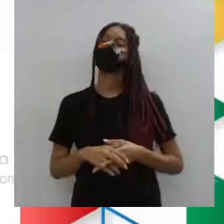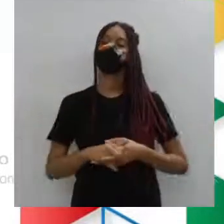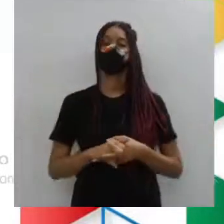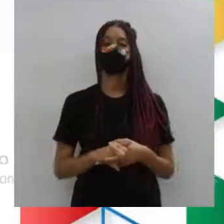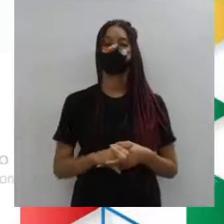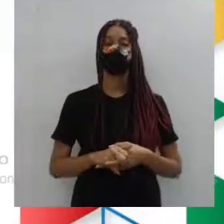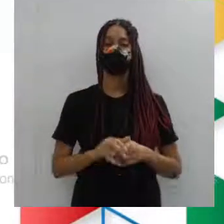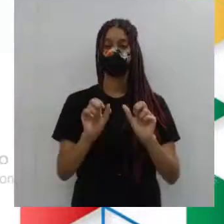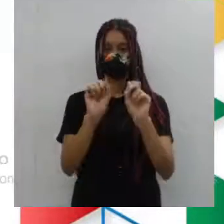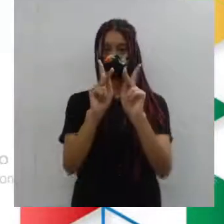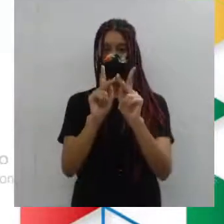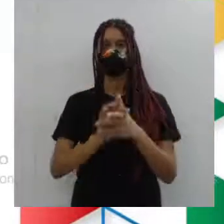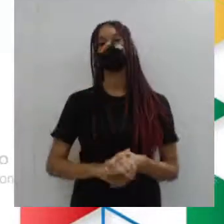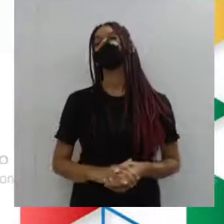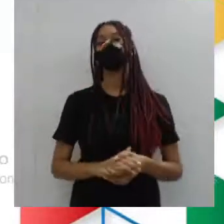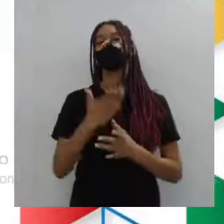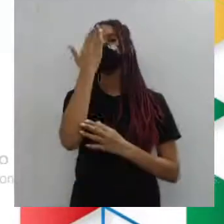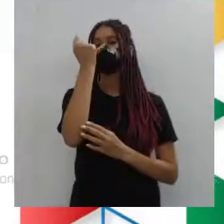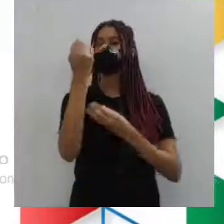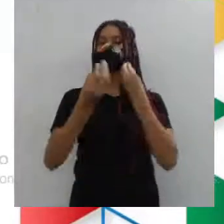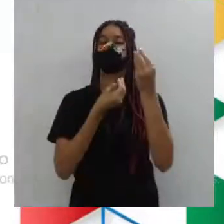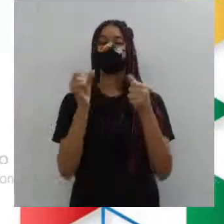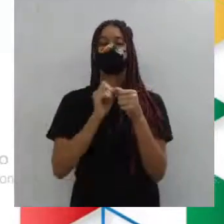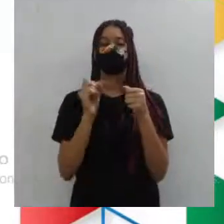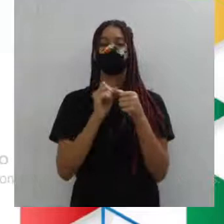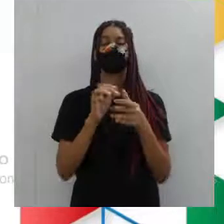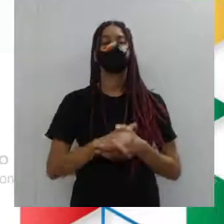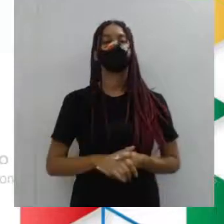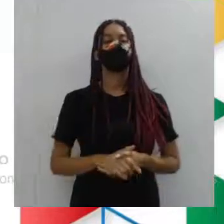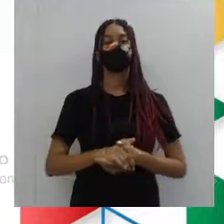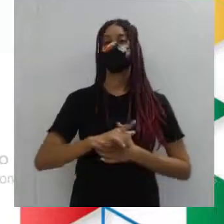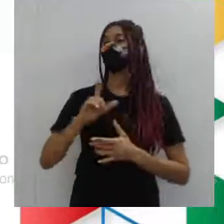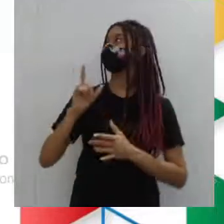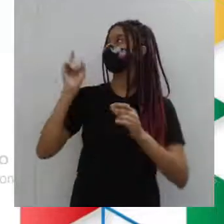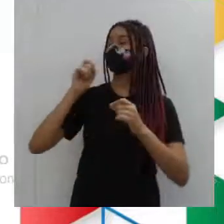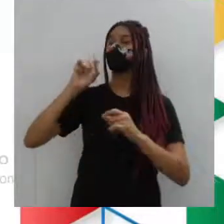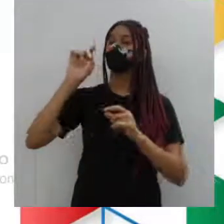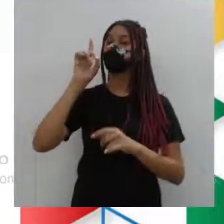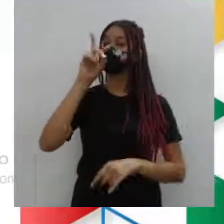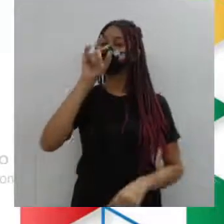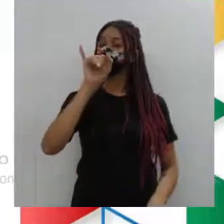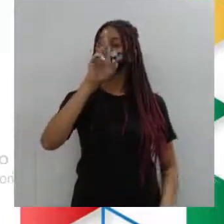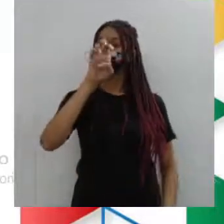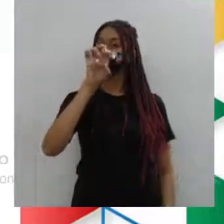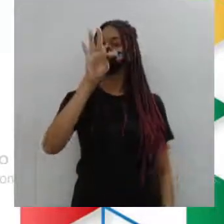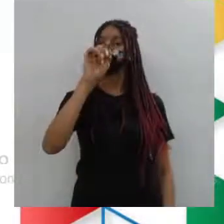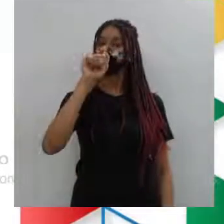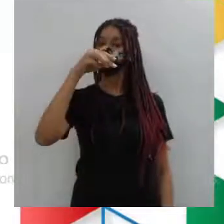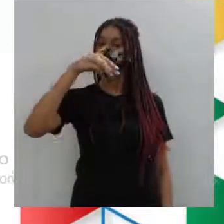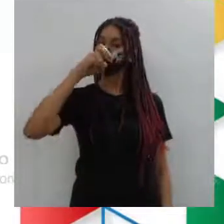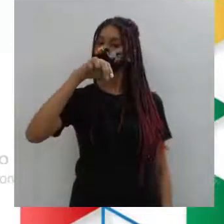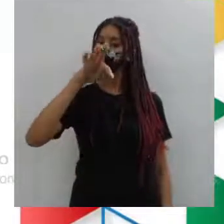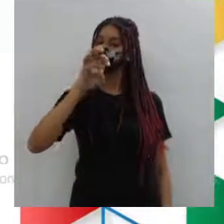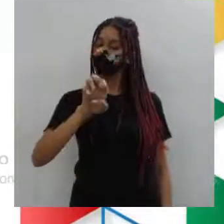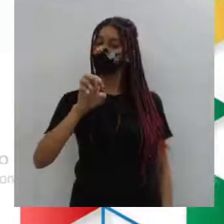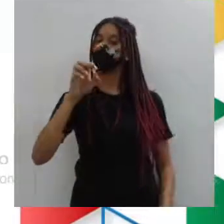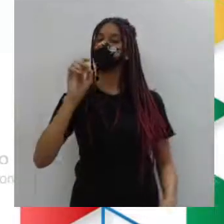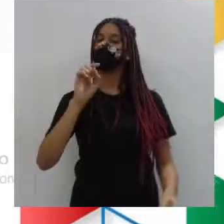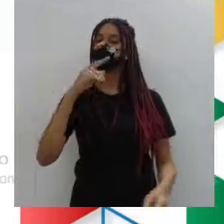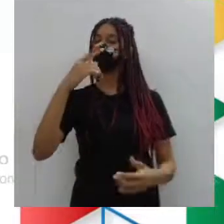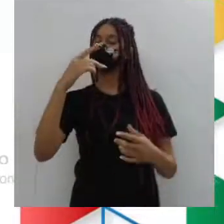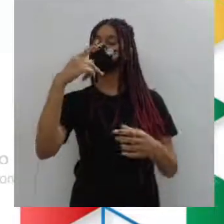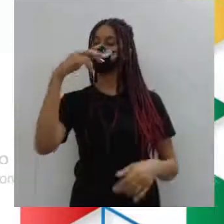sem acento. Fechou? Já sabe como fazer? Olha, ela é diretamente proporcional, se liga aí, tá?